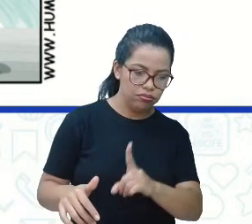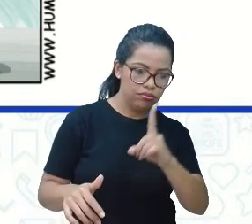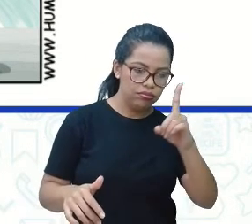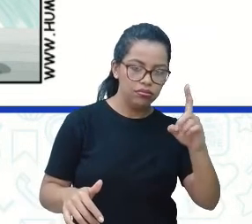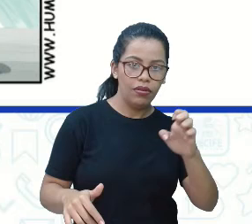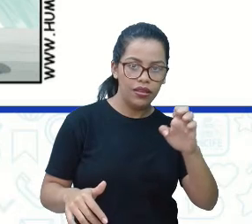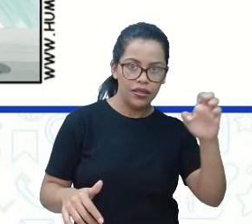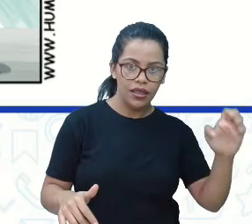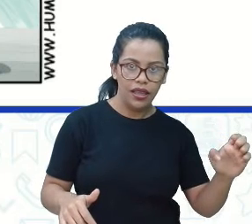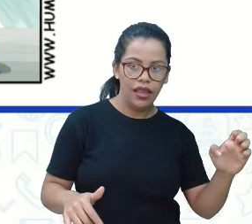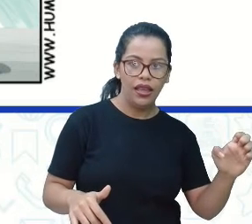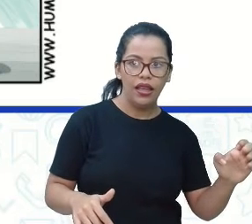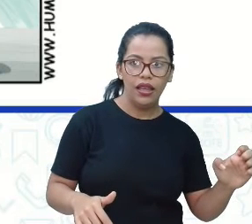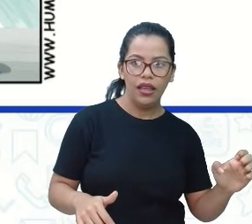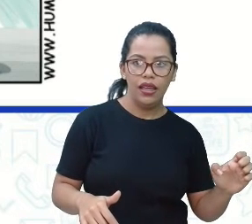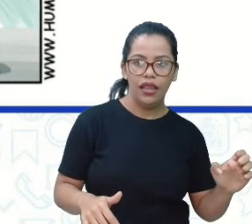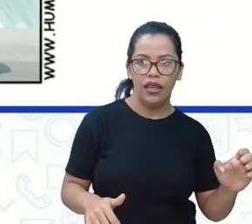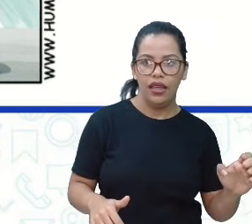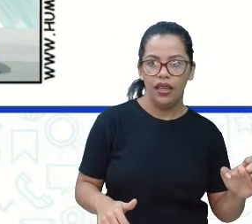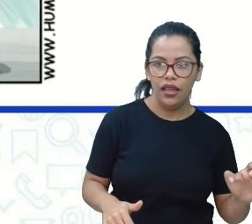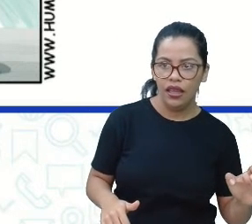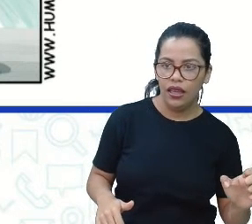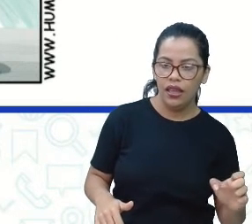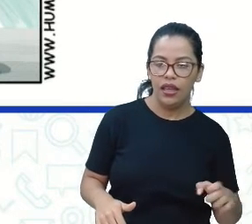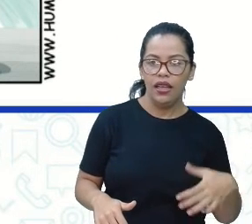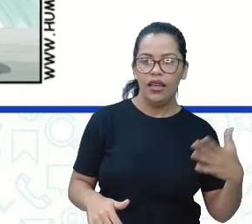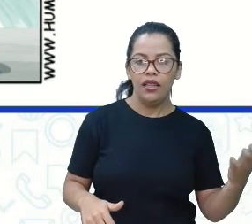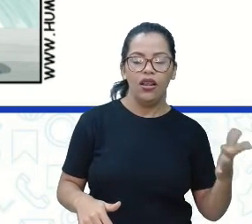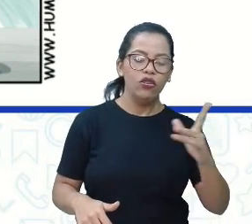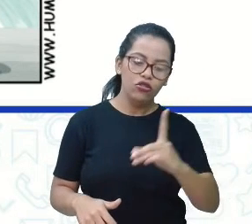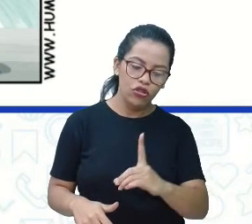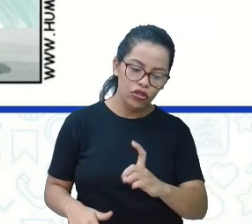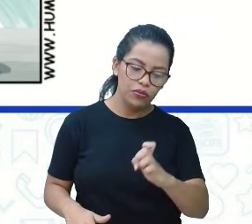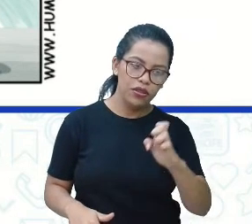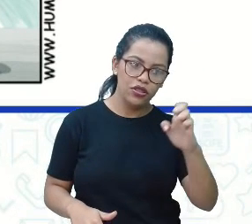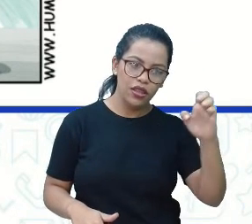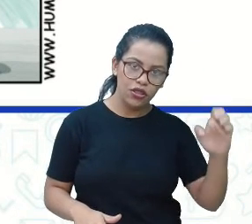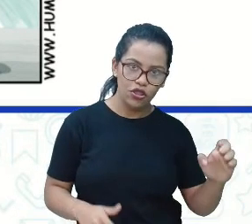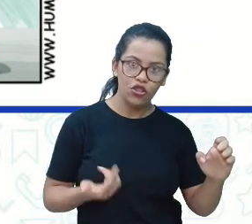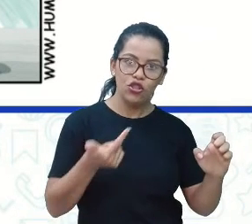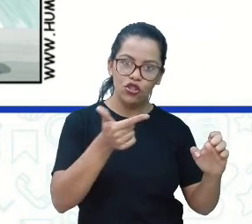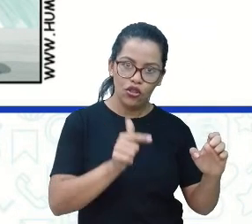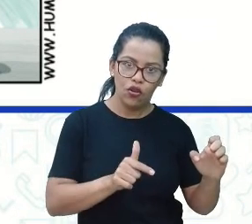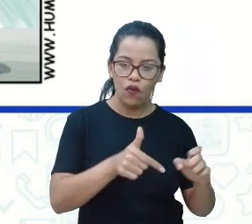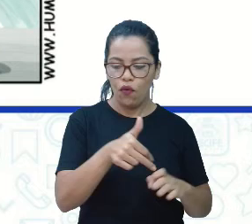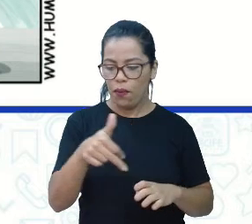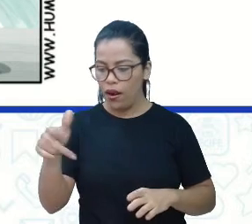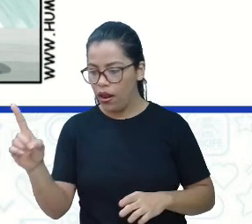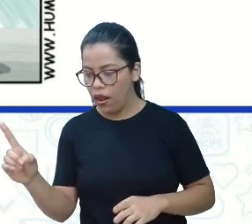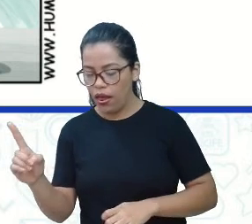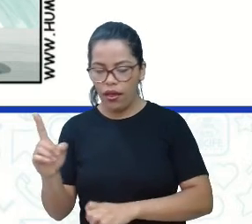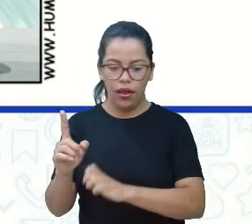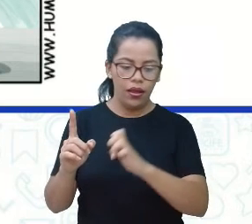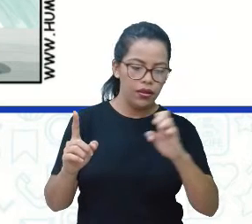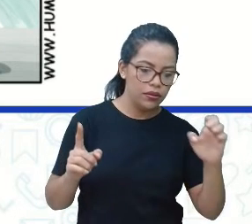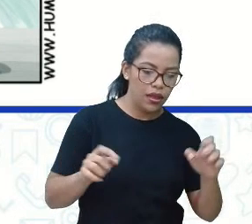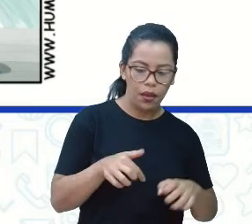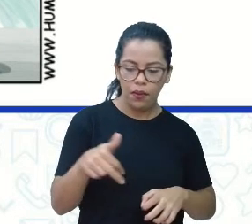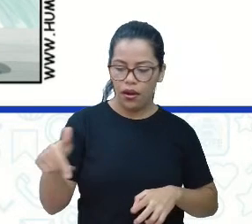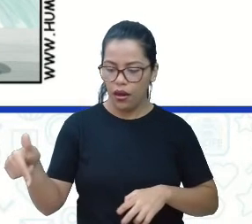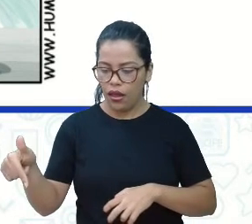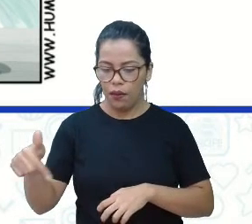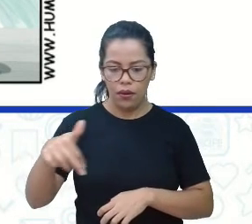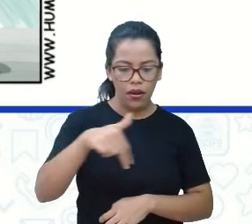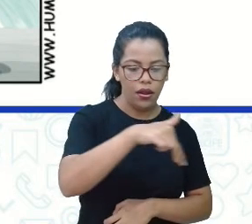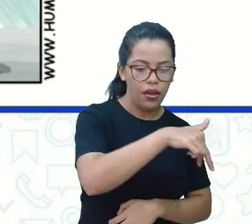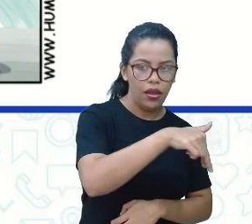ele vai ficar nessa, né? Repita a ordem do quadro anterior. Vai andar para a esquerda de novo. Aí vai chegar no quadrinho da esquerda,